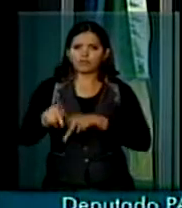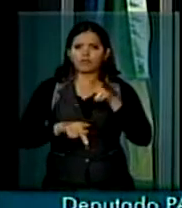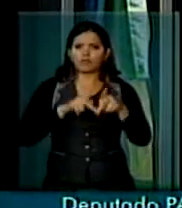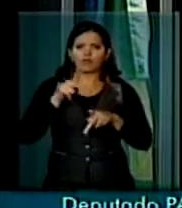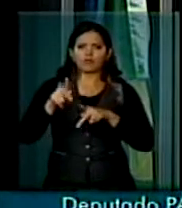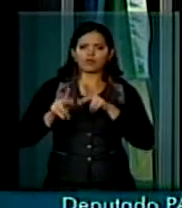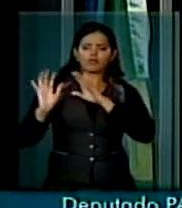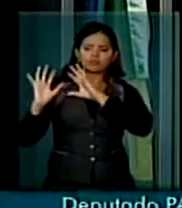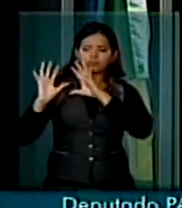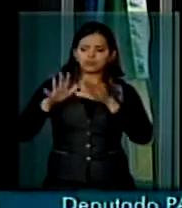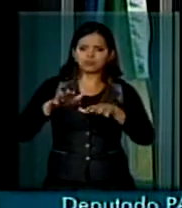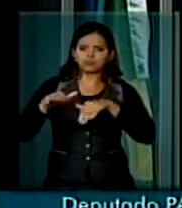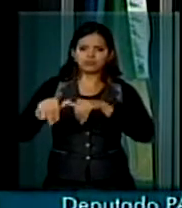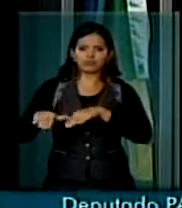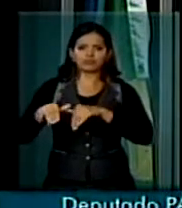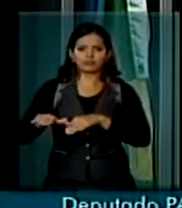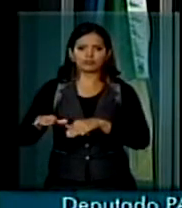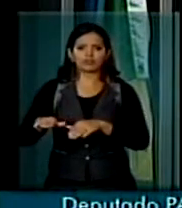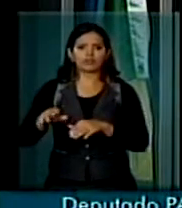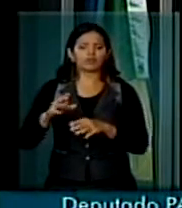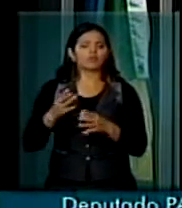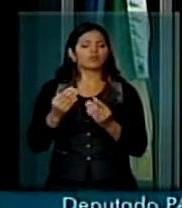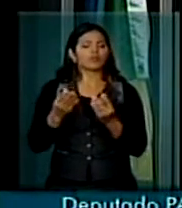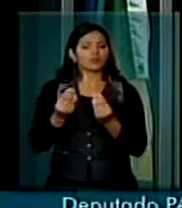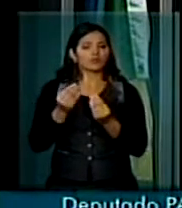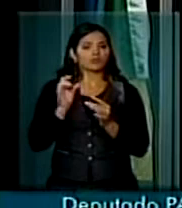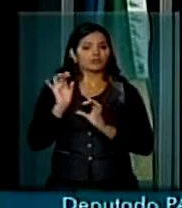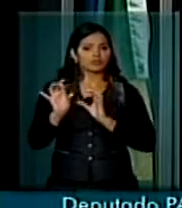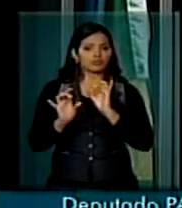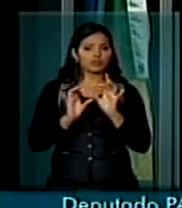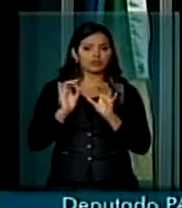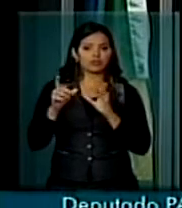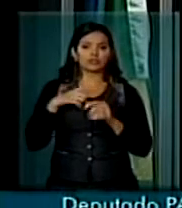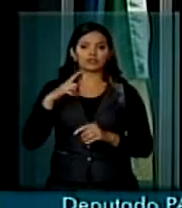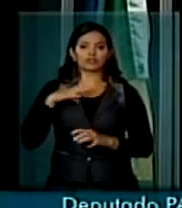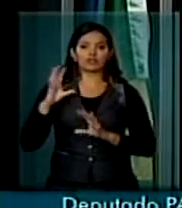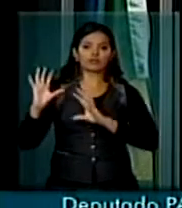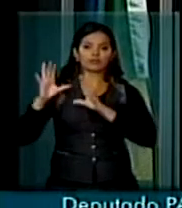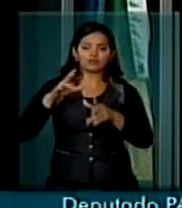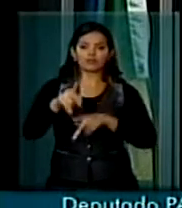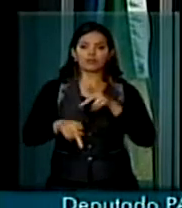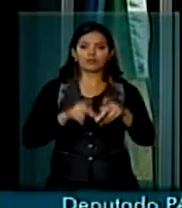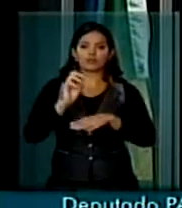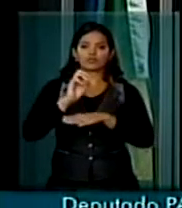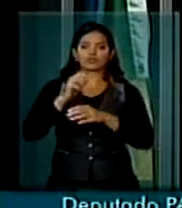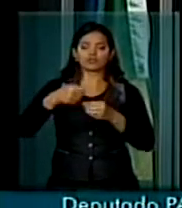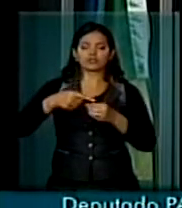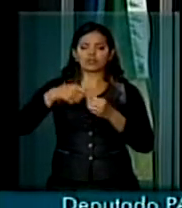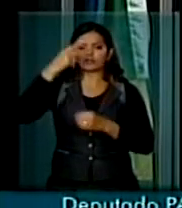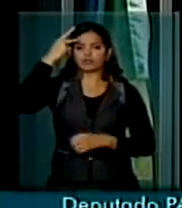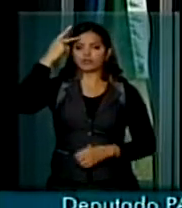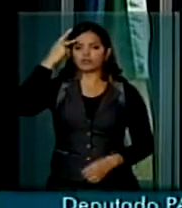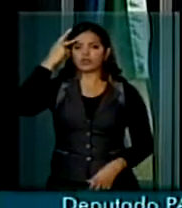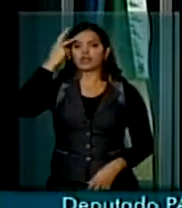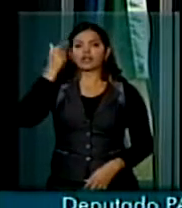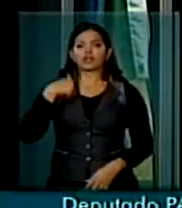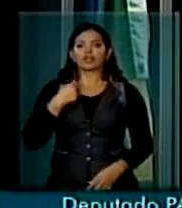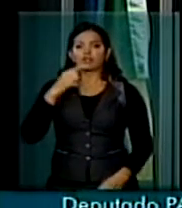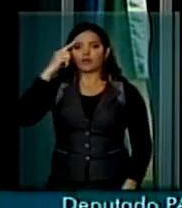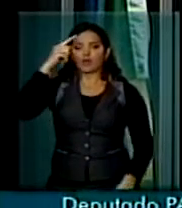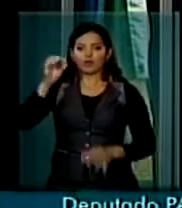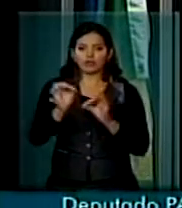movimento popular, traduzido muito em especial em uma manifestação pública na cidade de São Paulo, capitaneada